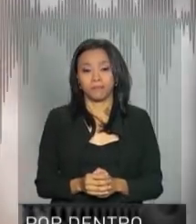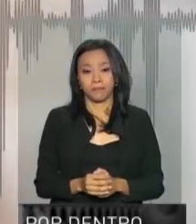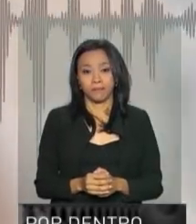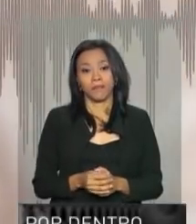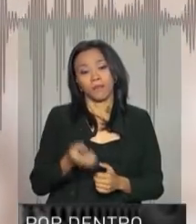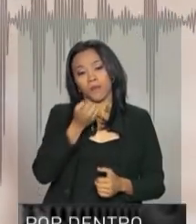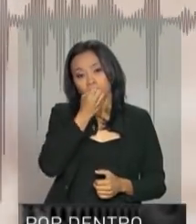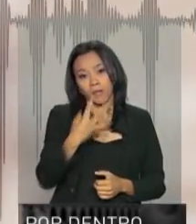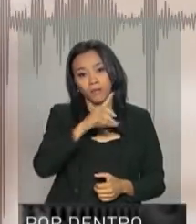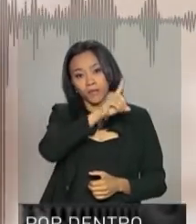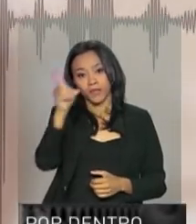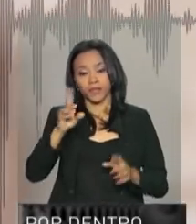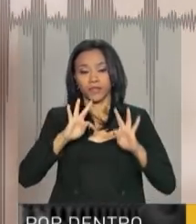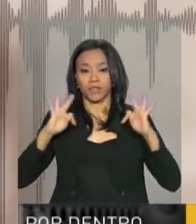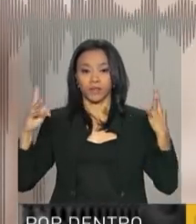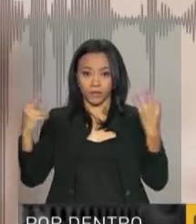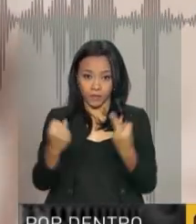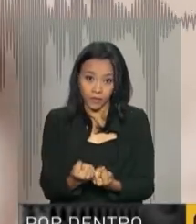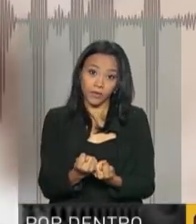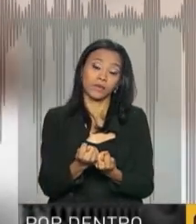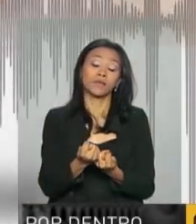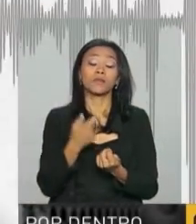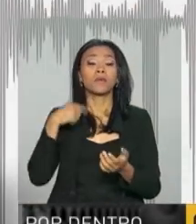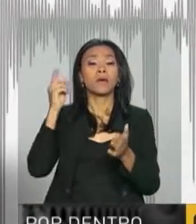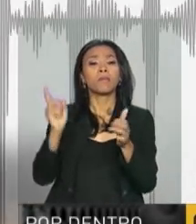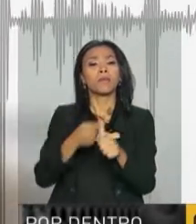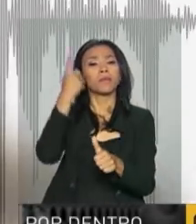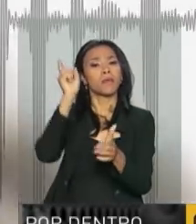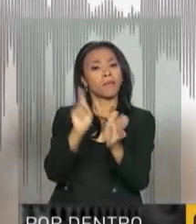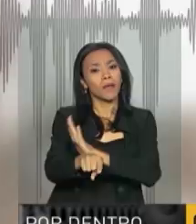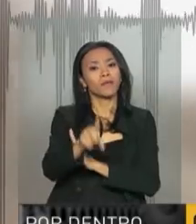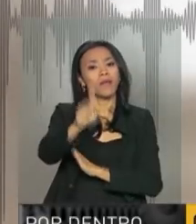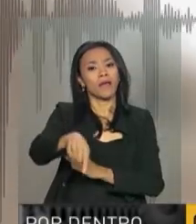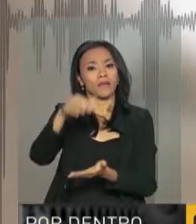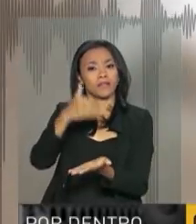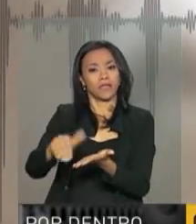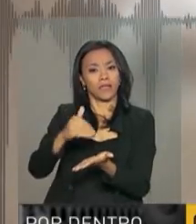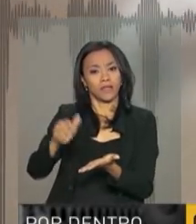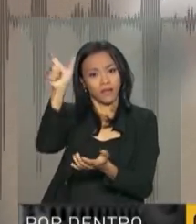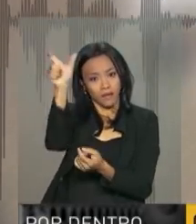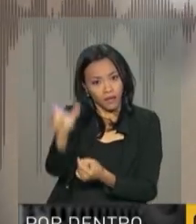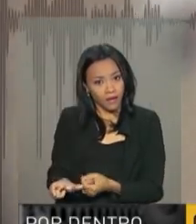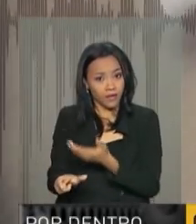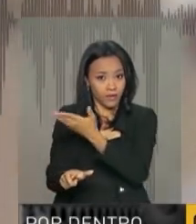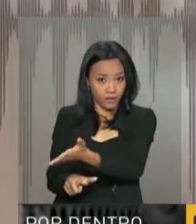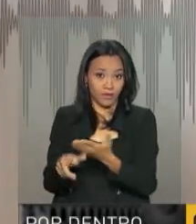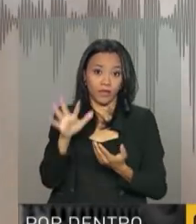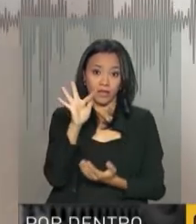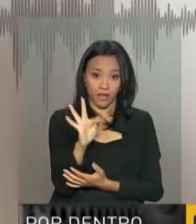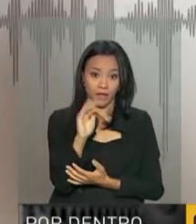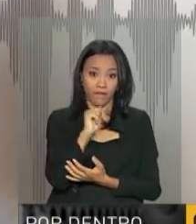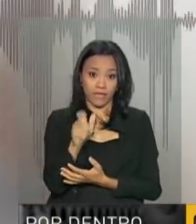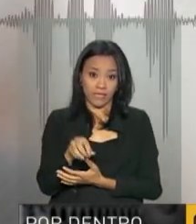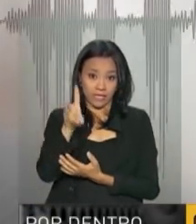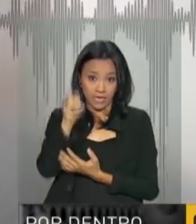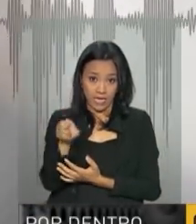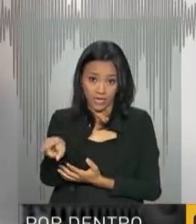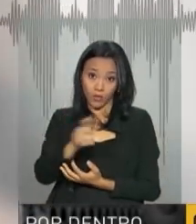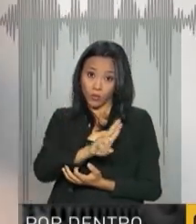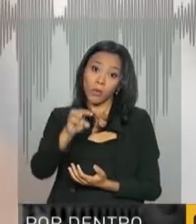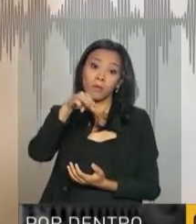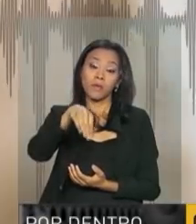Muito bom dia a todos. Meu primeiro questionamento vai para o secretário da Previdência Social do Ministério da Fazenda, Marcelo Caetano.